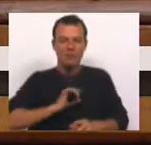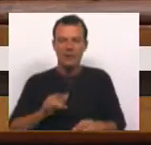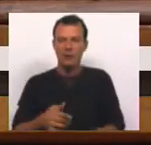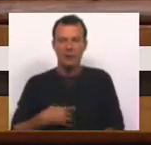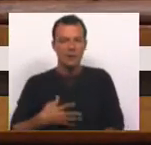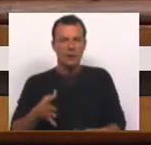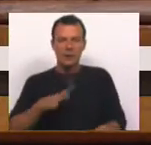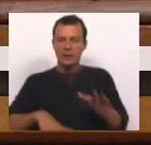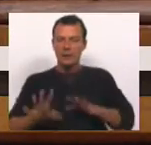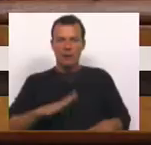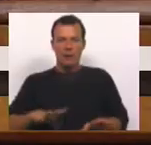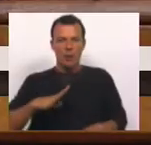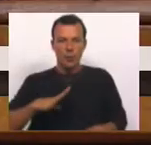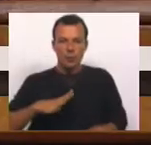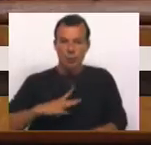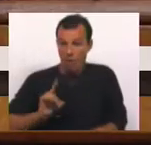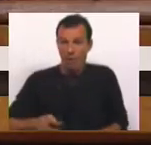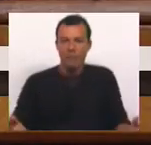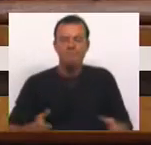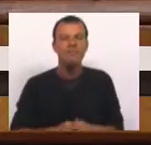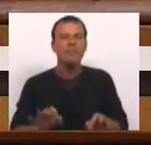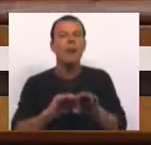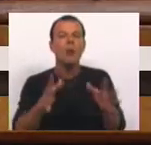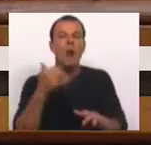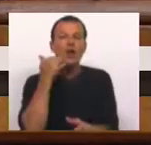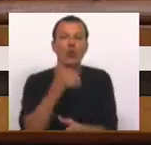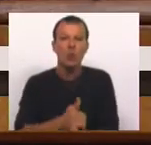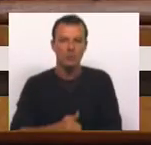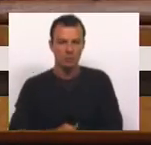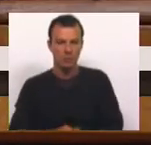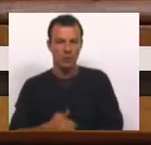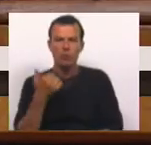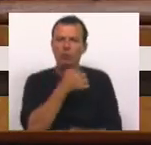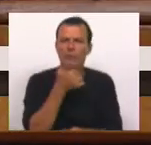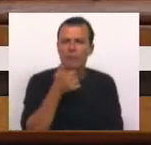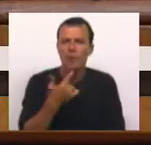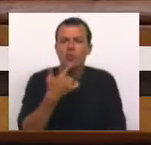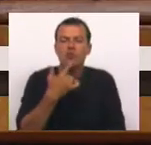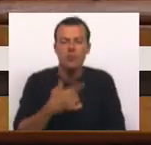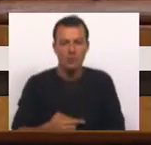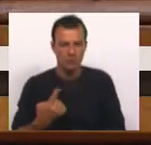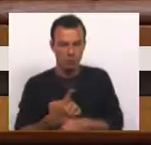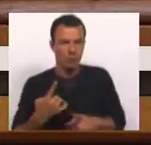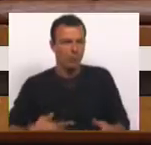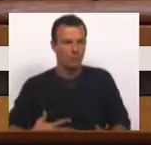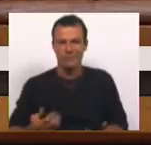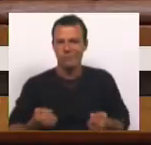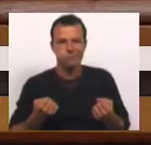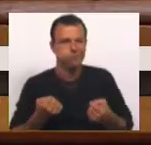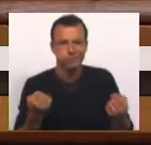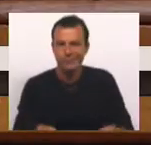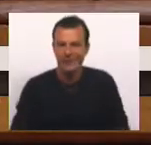mesmas palavras poderíamos usar para a dor e o sofrimento profundo, incapacitante e insuportável, resultante de